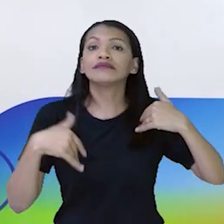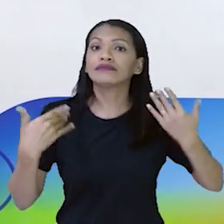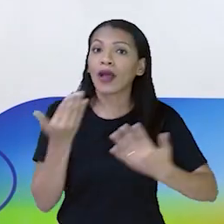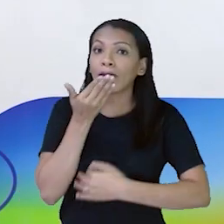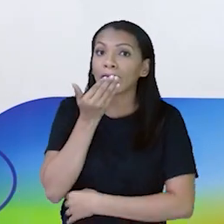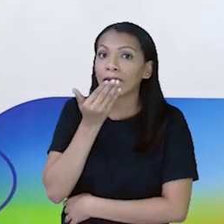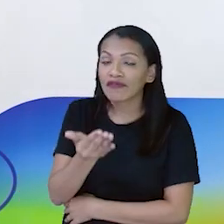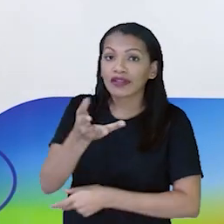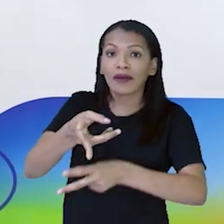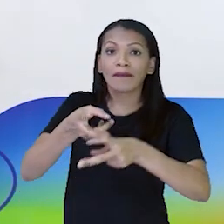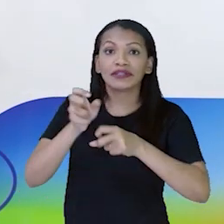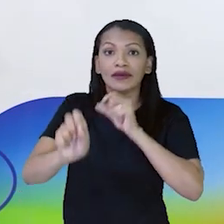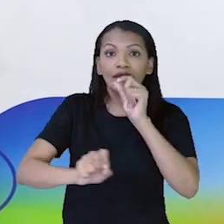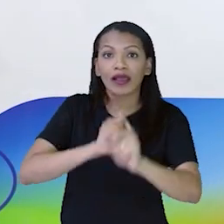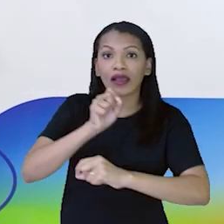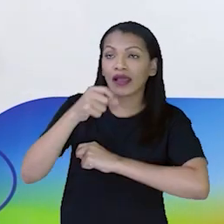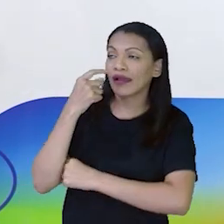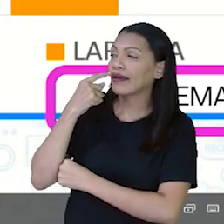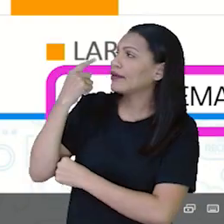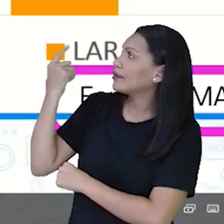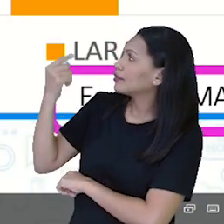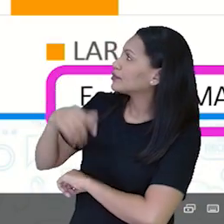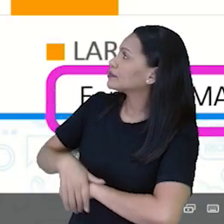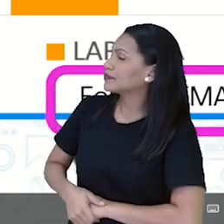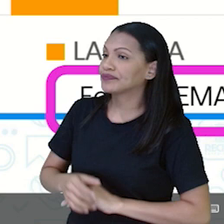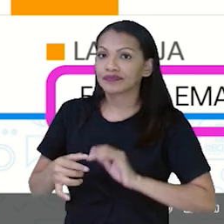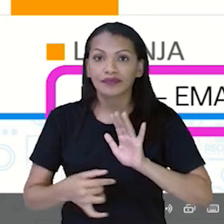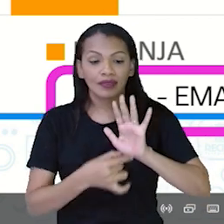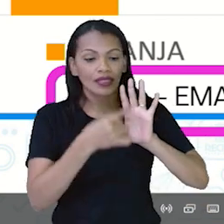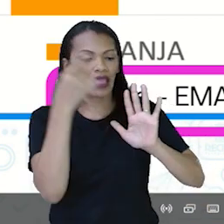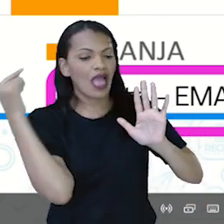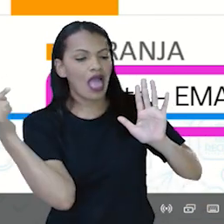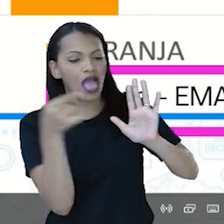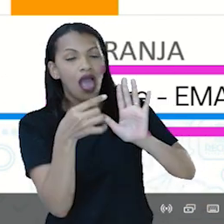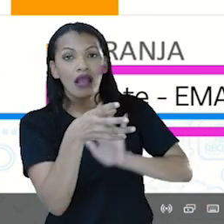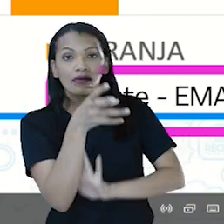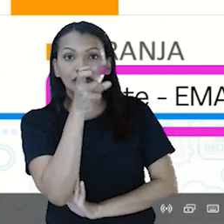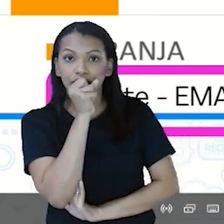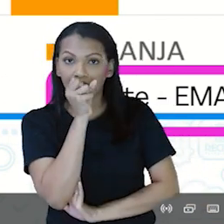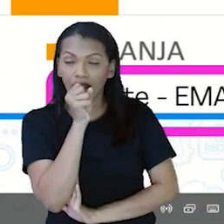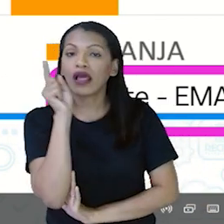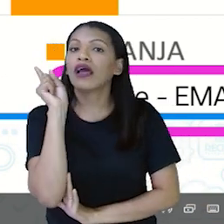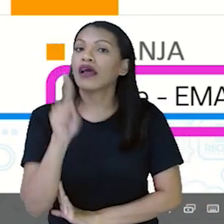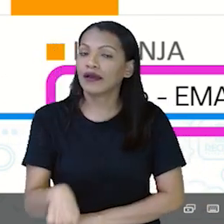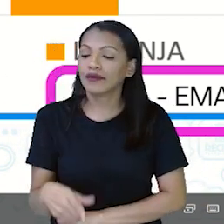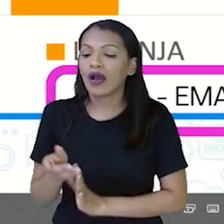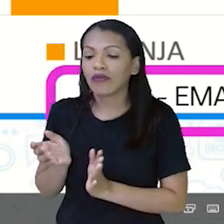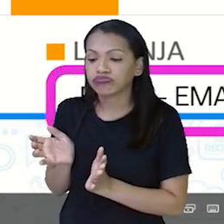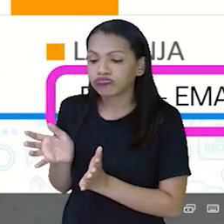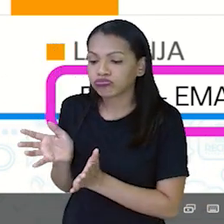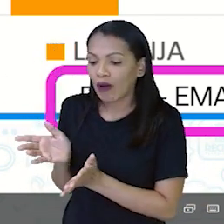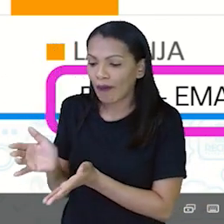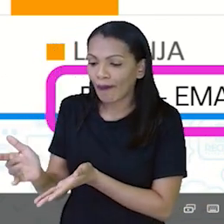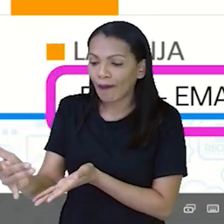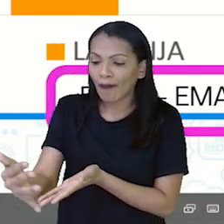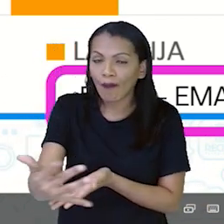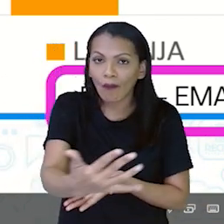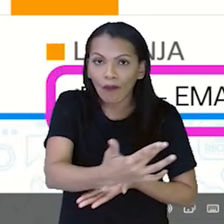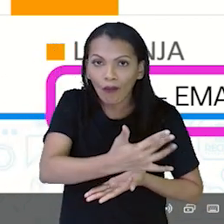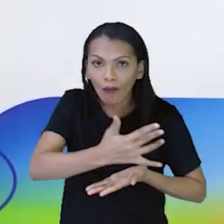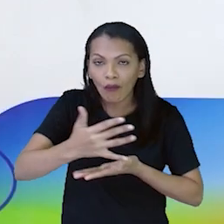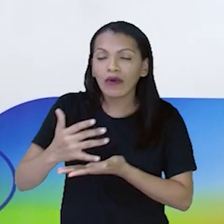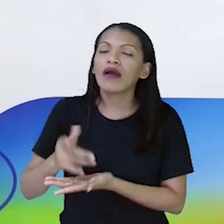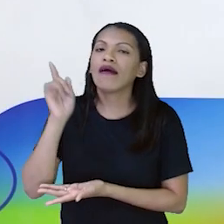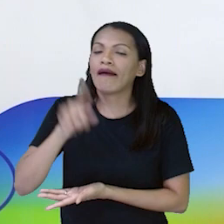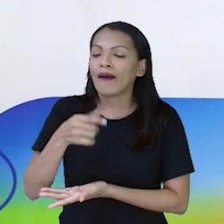gente já pode perceber ali, ó, que é a coluna amarela, que é a da laranja. Então, a fonte recolheu esses dados, que foi